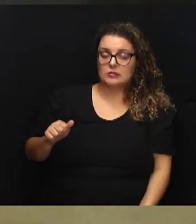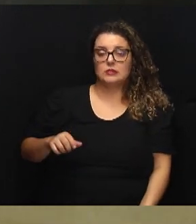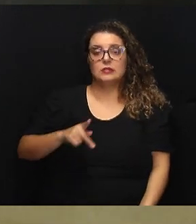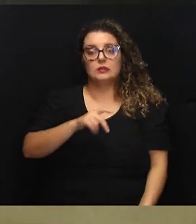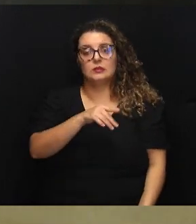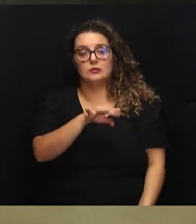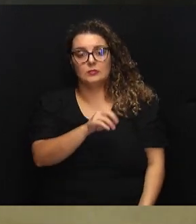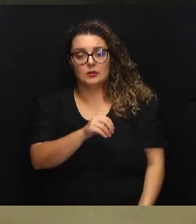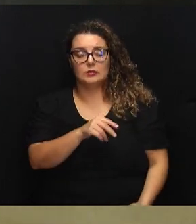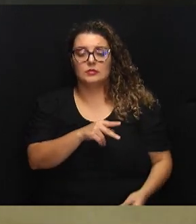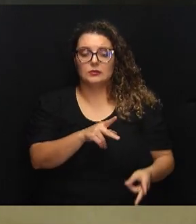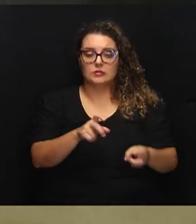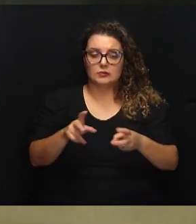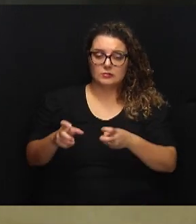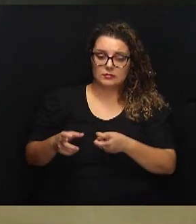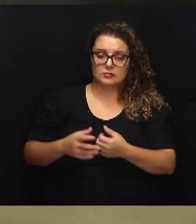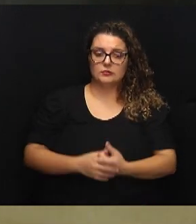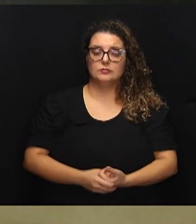percebe que